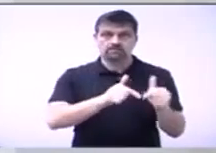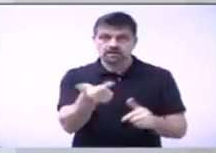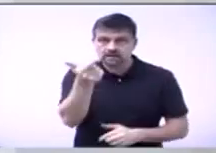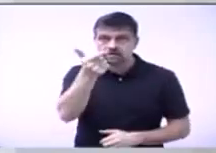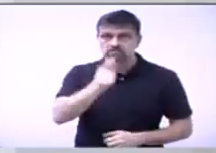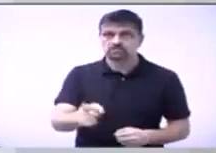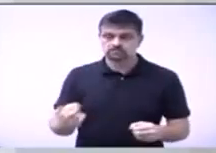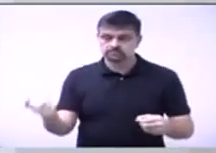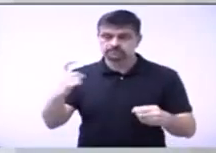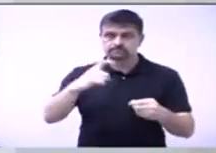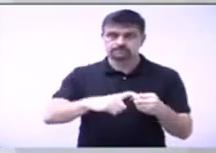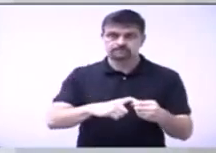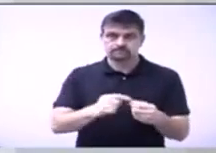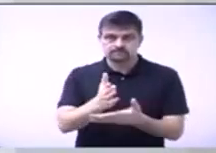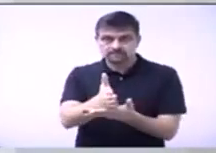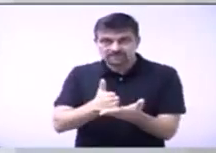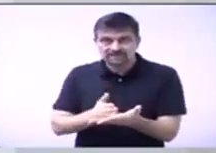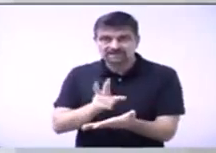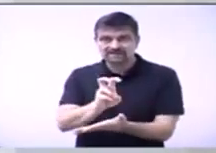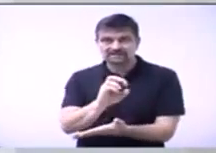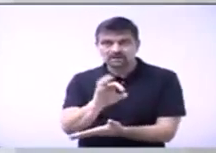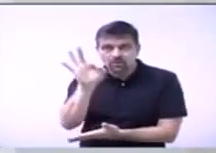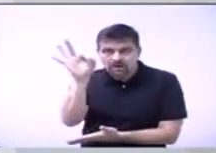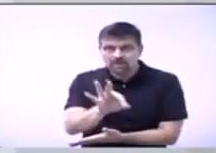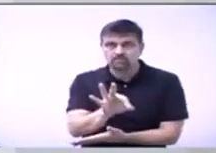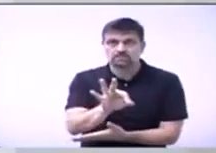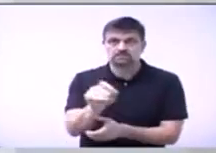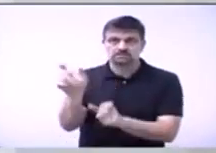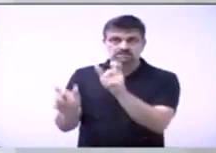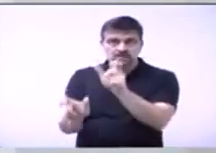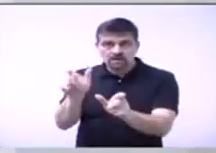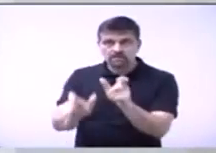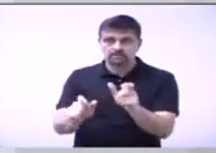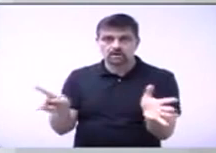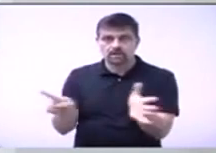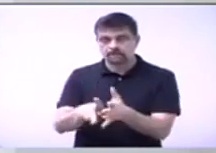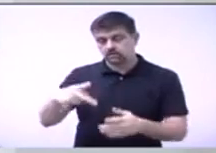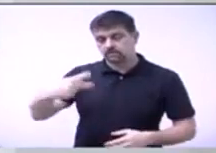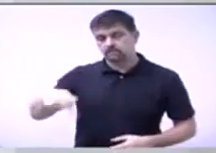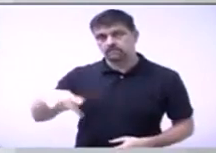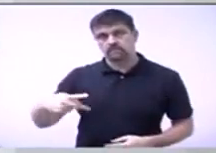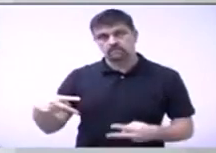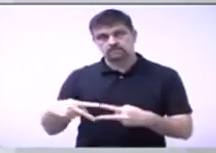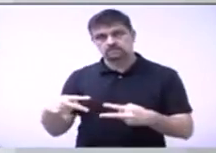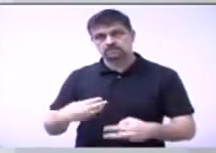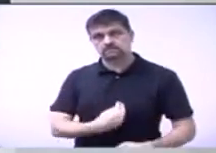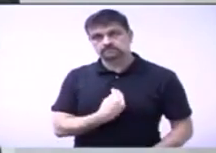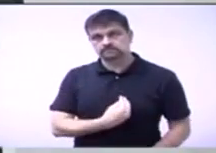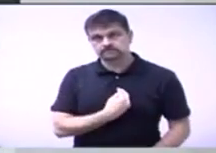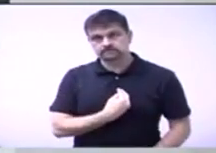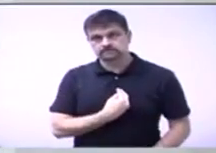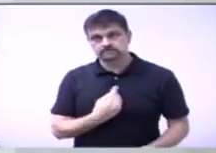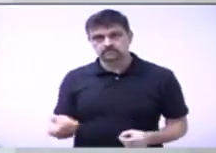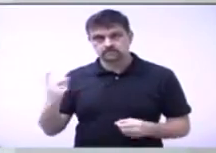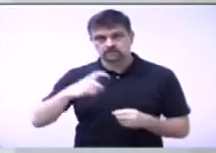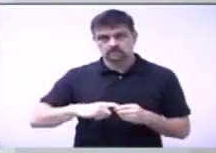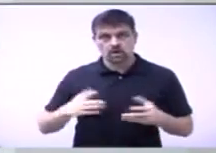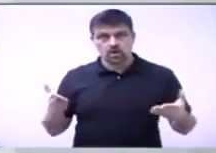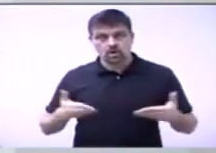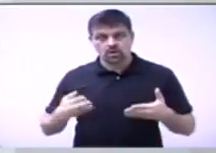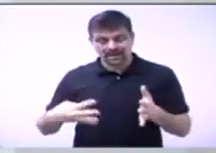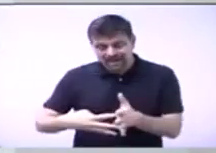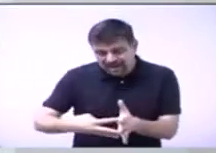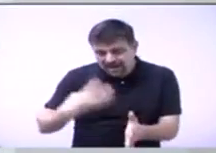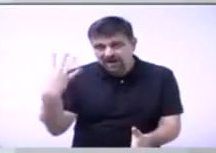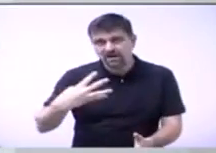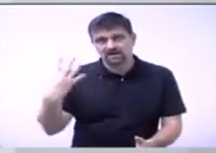menos metade deles, 50%, esteja empregado. Mas, voltando, hoje, pela 4ª vez,